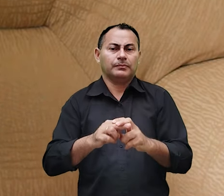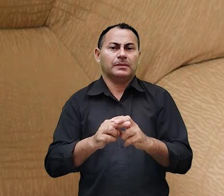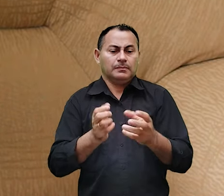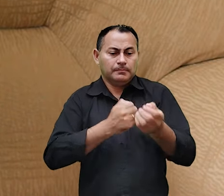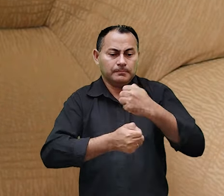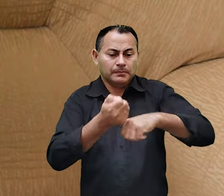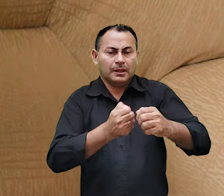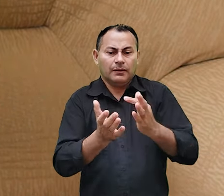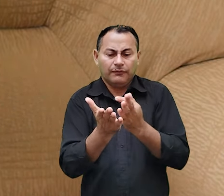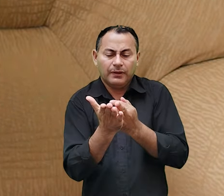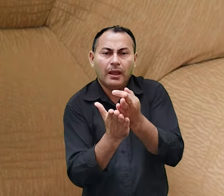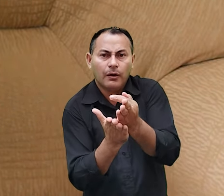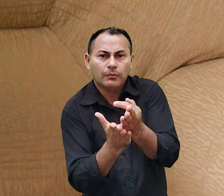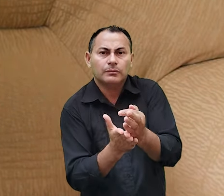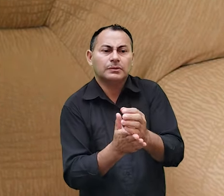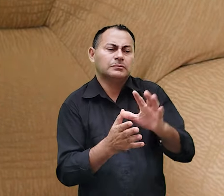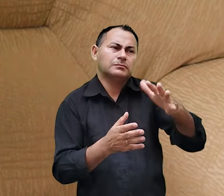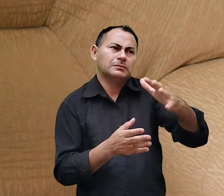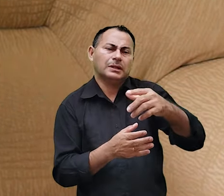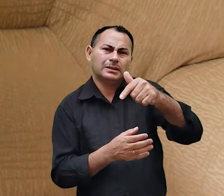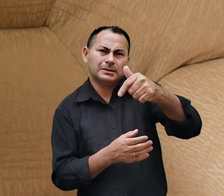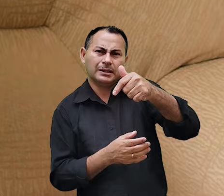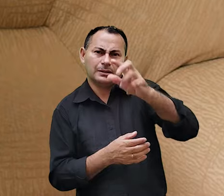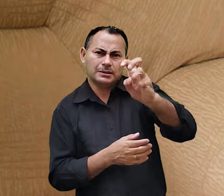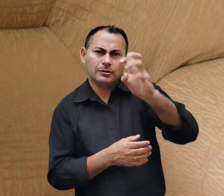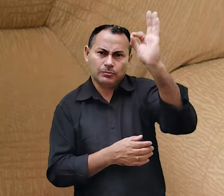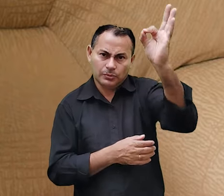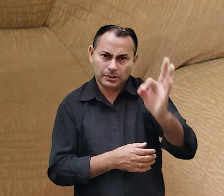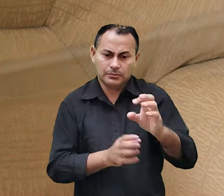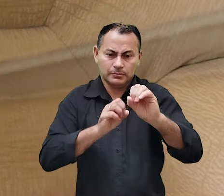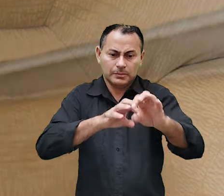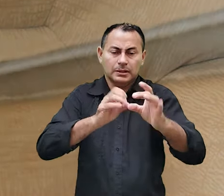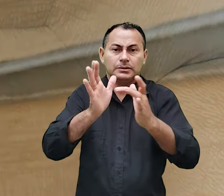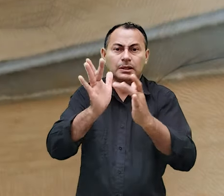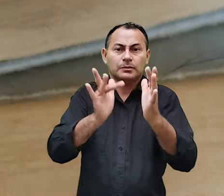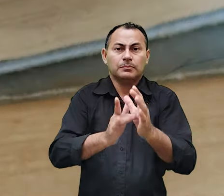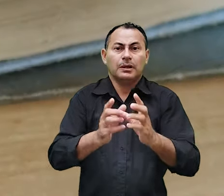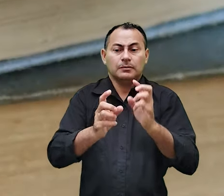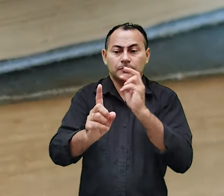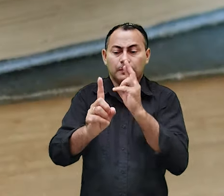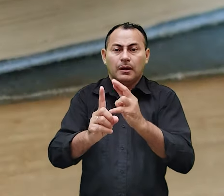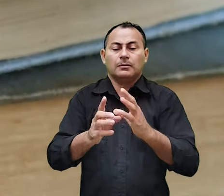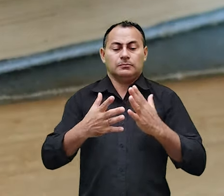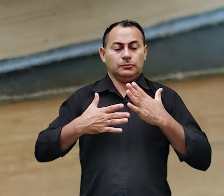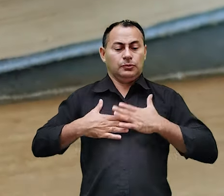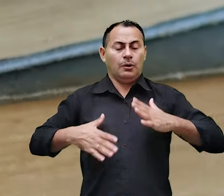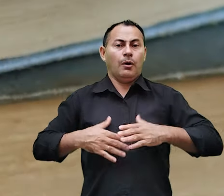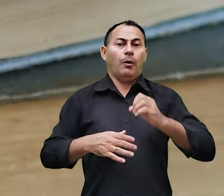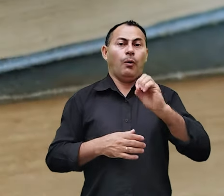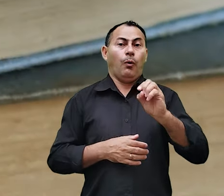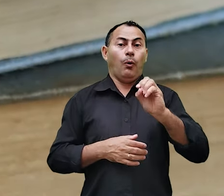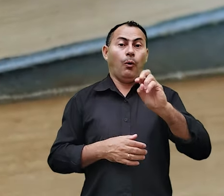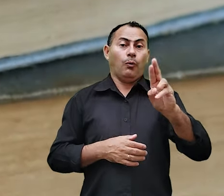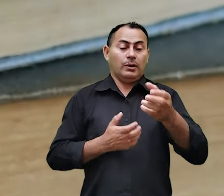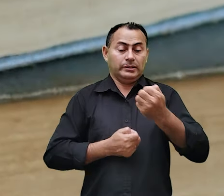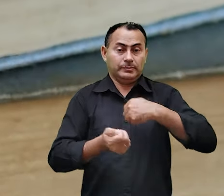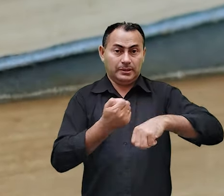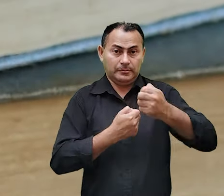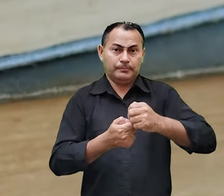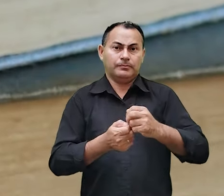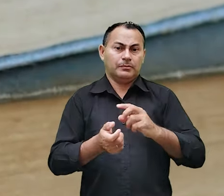e uma delas é através de uma administração fiel. Cerca de 75% do ensino de Jesus é referente à mordomia